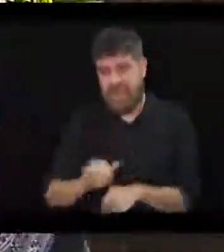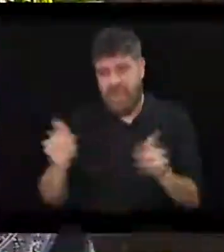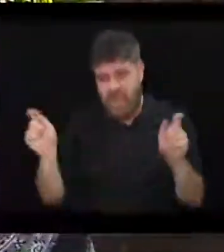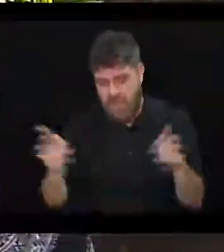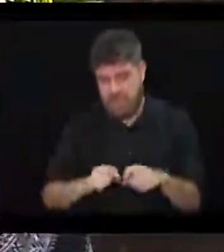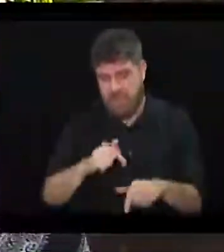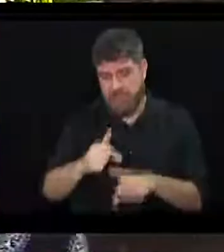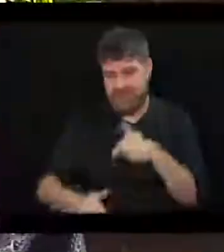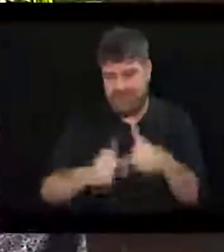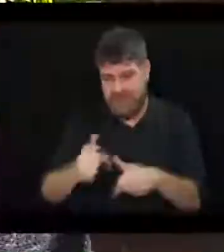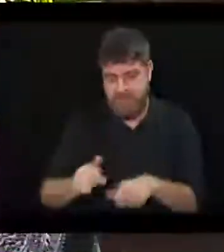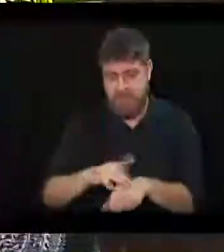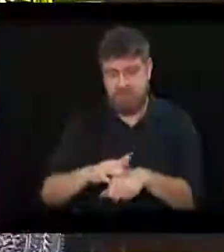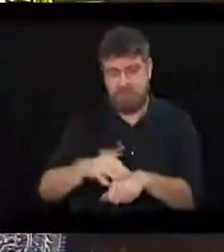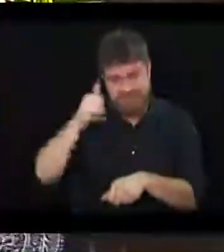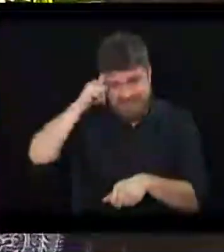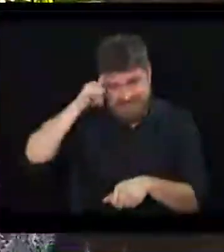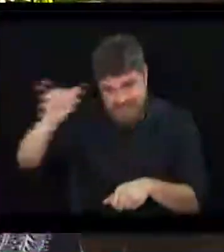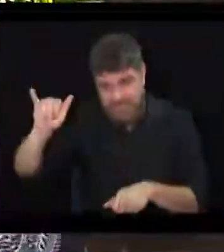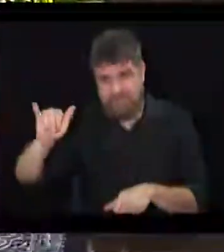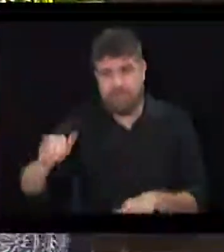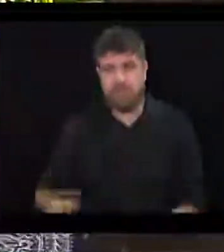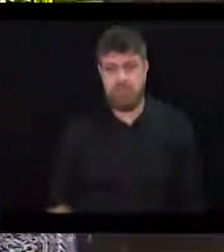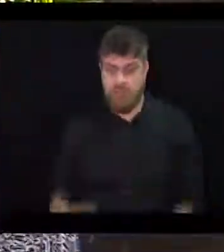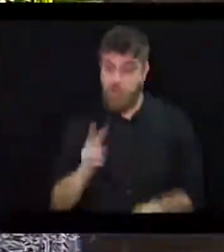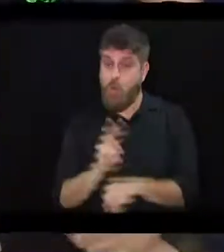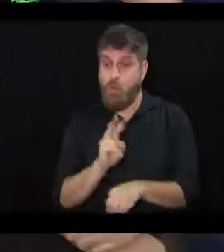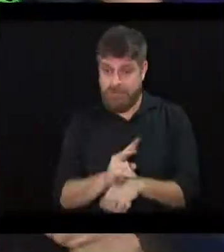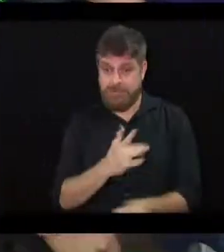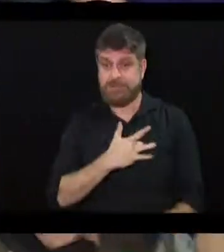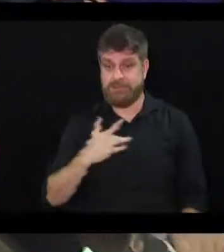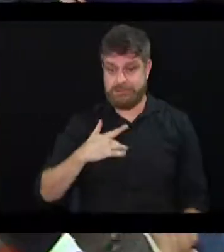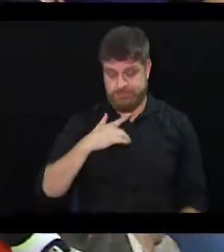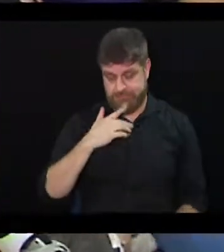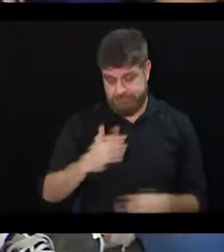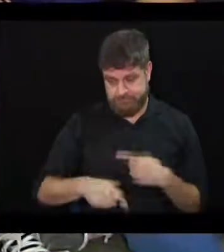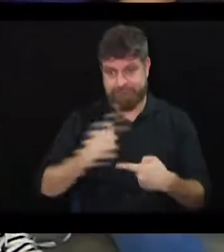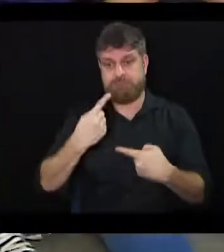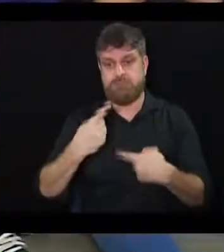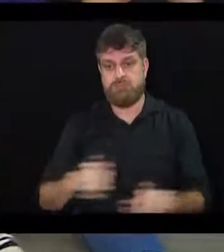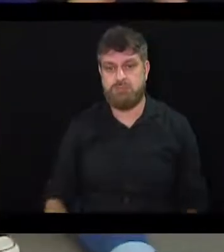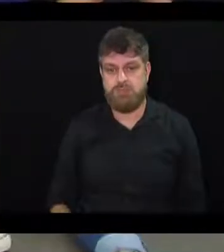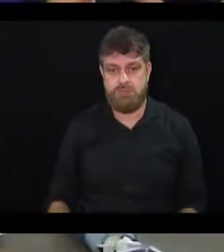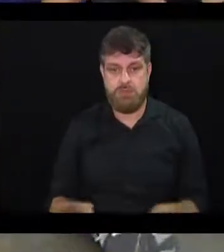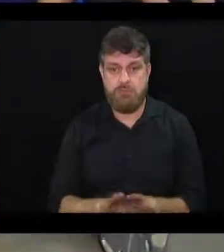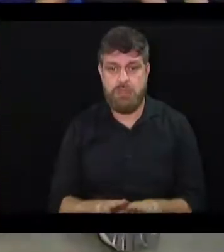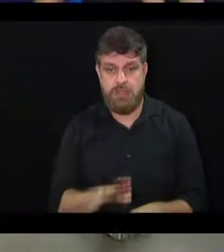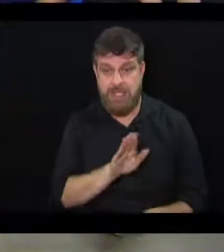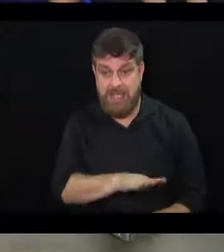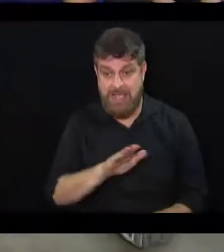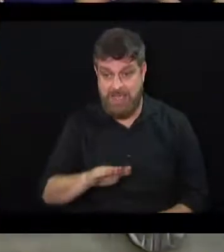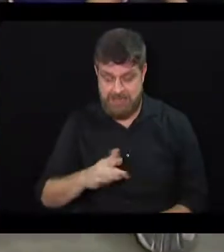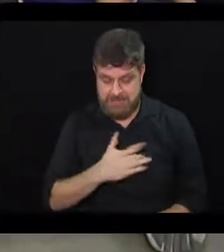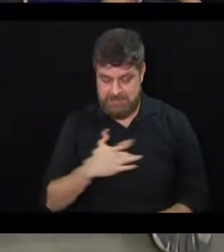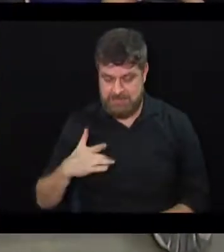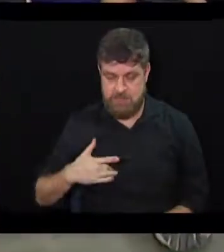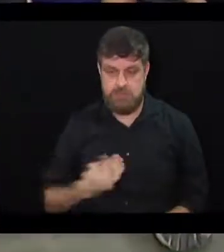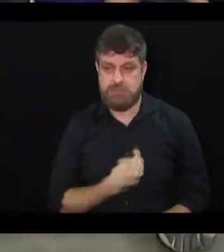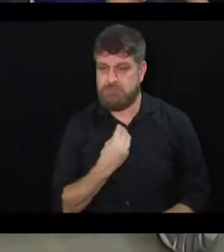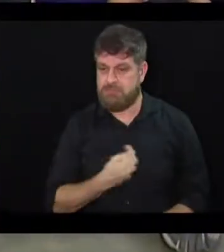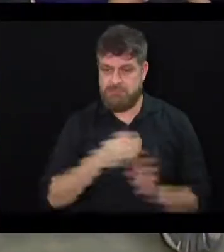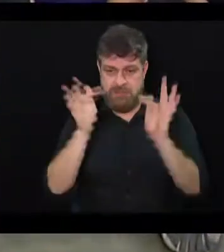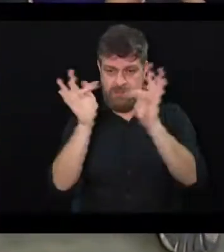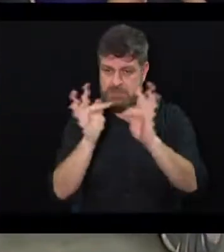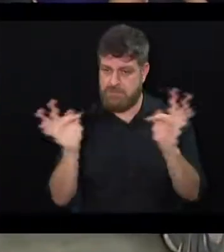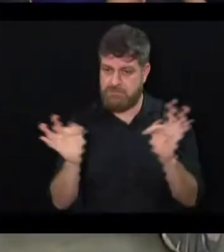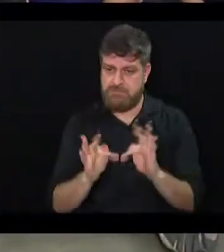trabalhar intensamente com o cuidado com a saúde. E cuidando da saúde, é possível levar uma vida plena e feliz